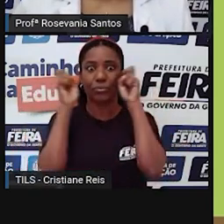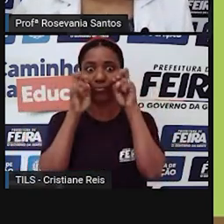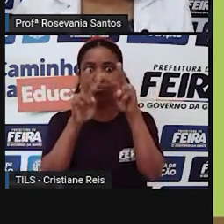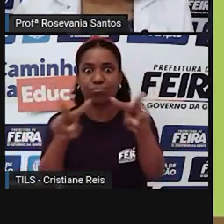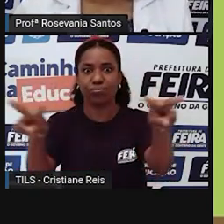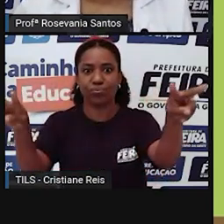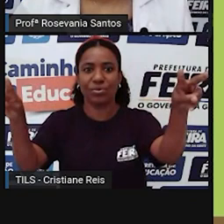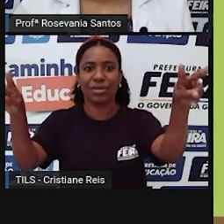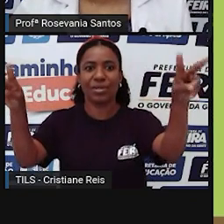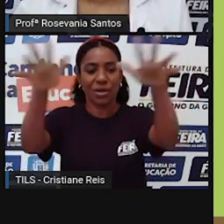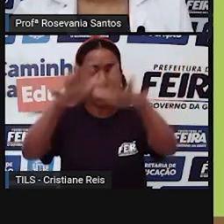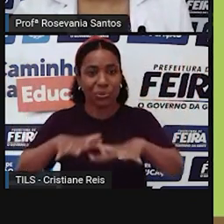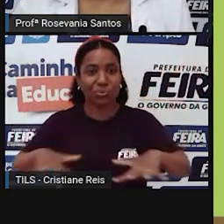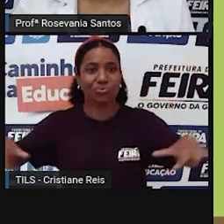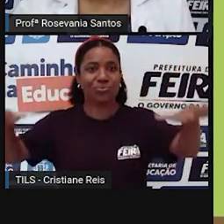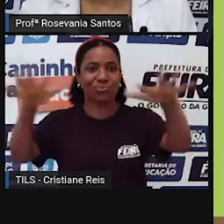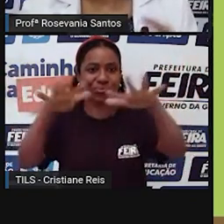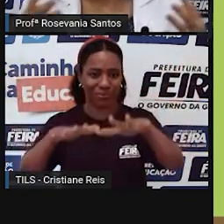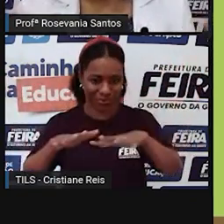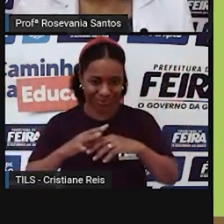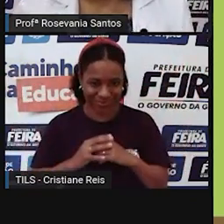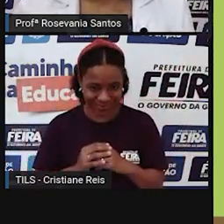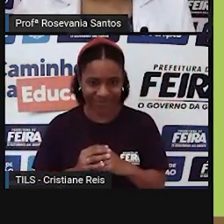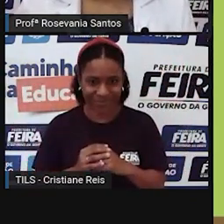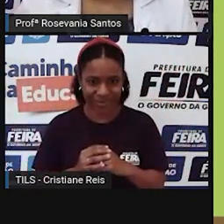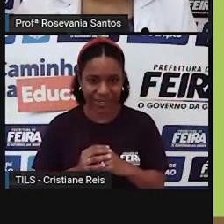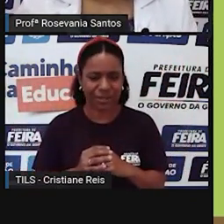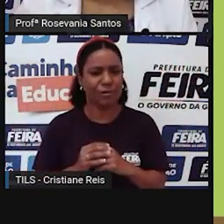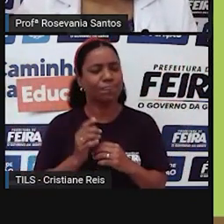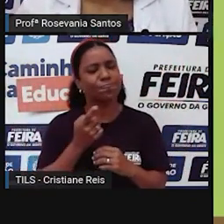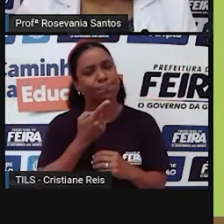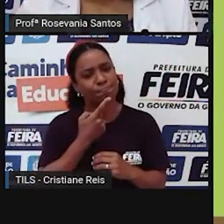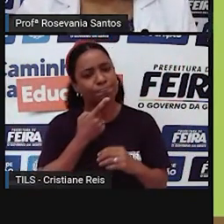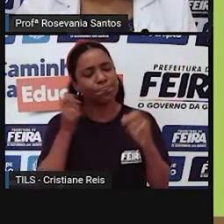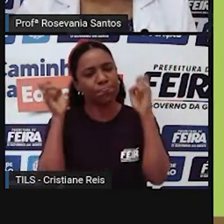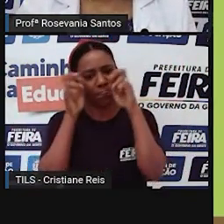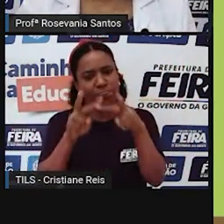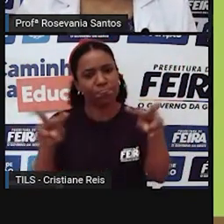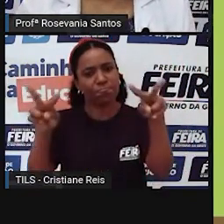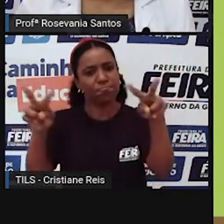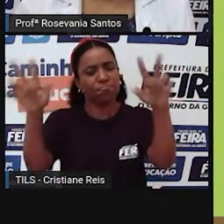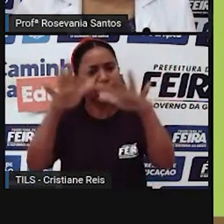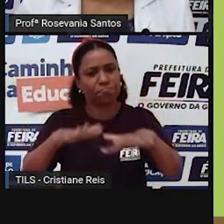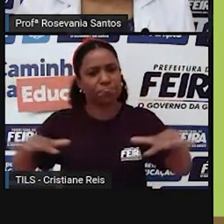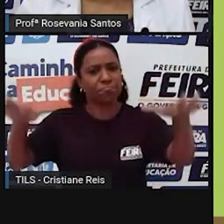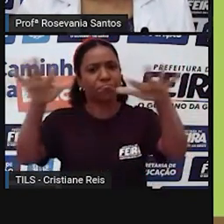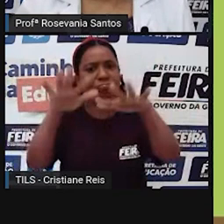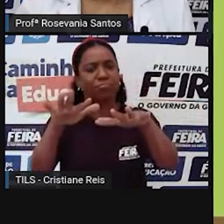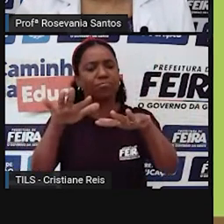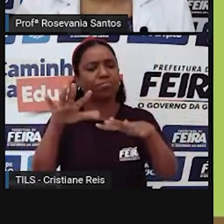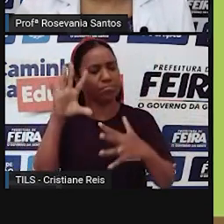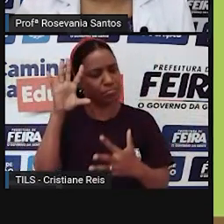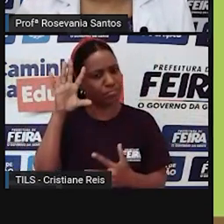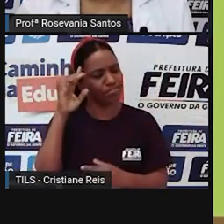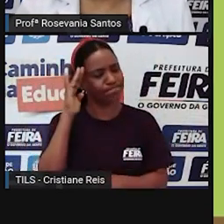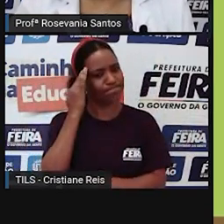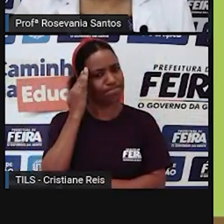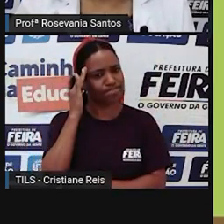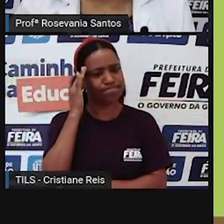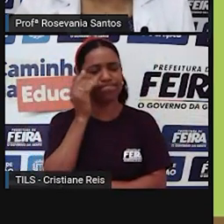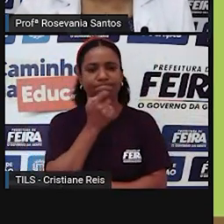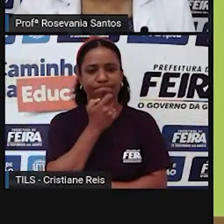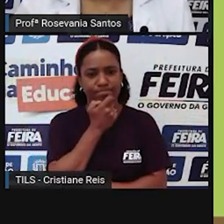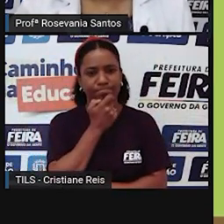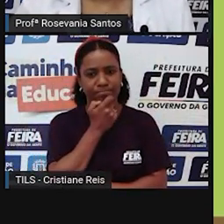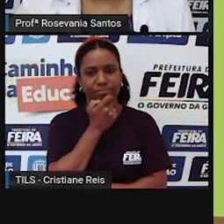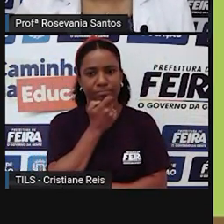que só isso dá para a gente, só com esse pedacinho aí, dá para a gente entender o que é paisagem? Então, se eu for partir aqui e